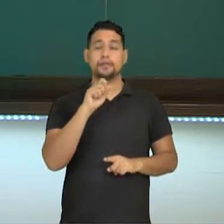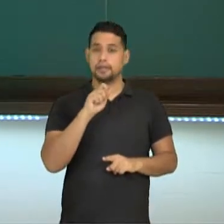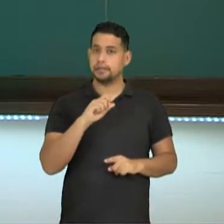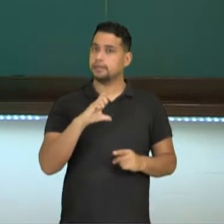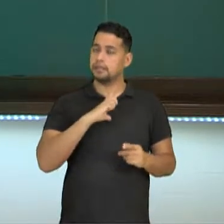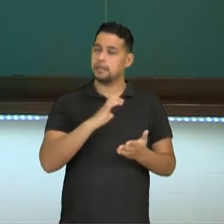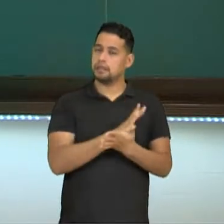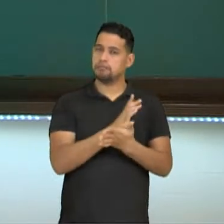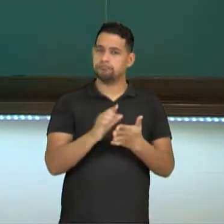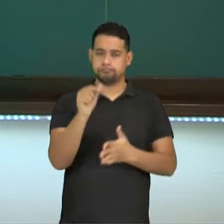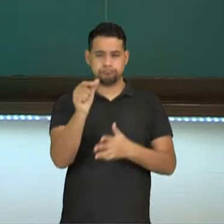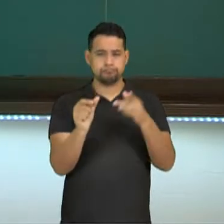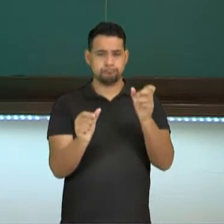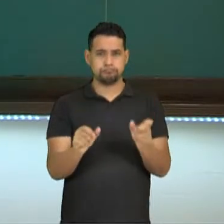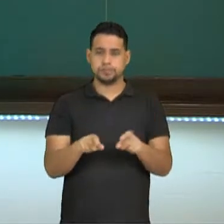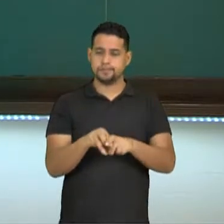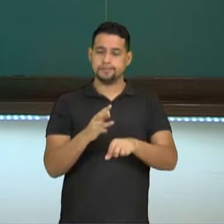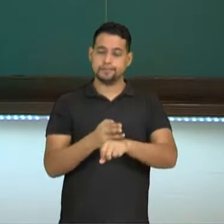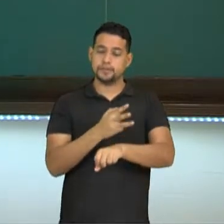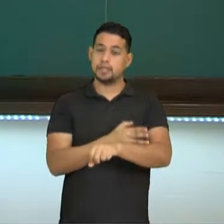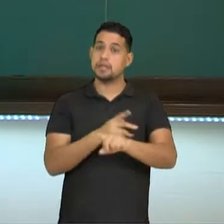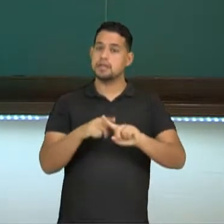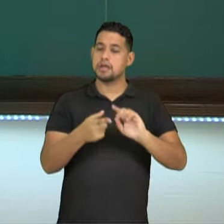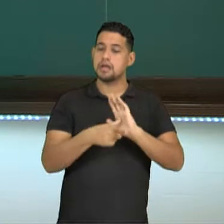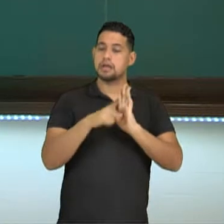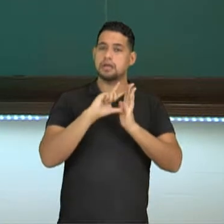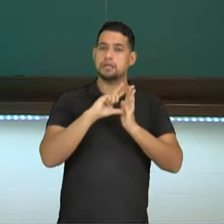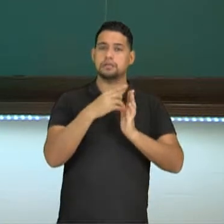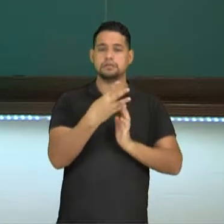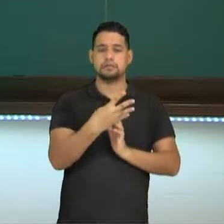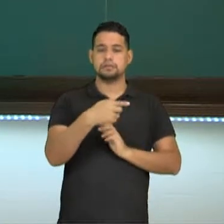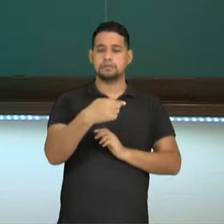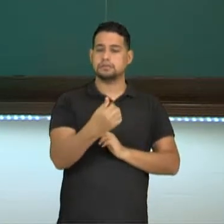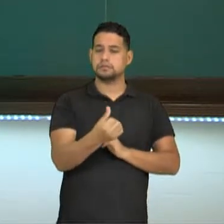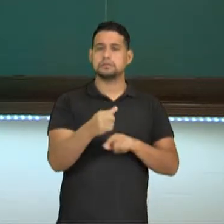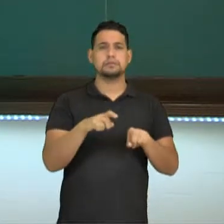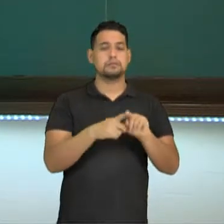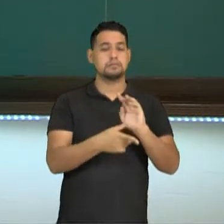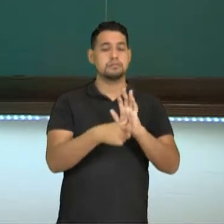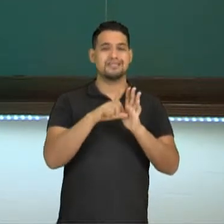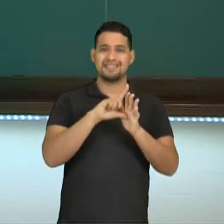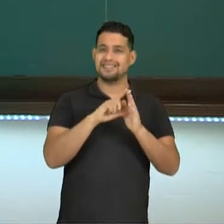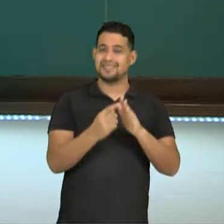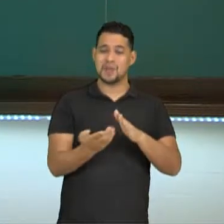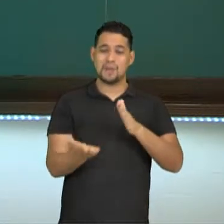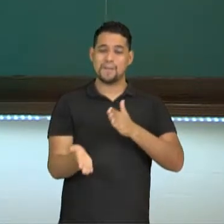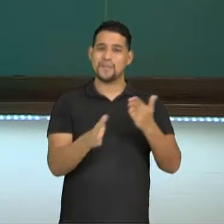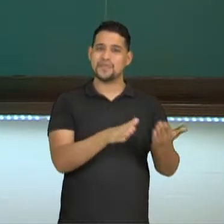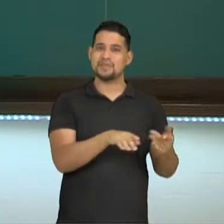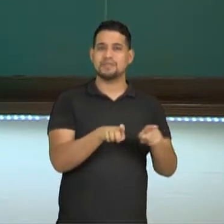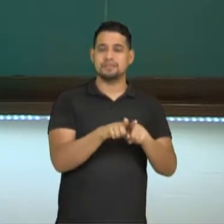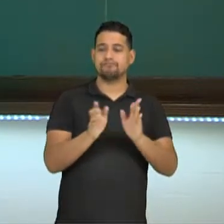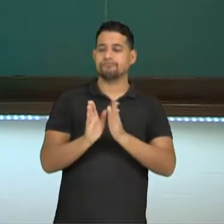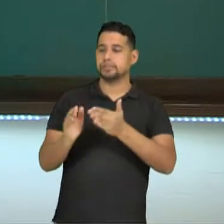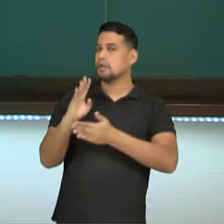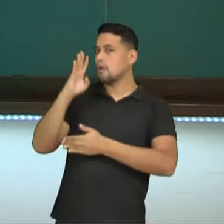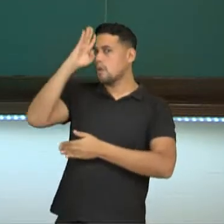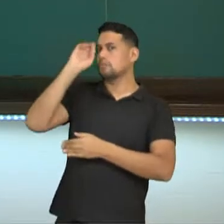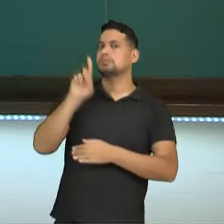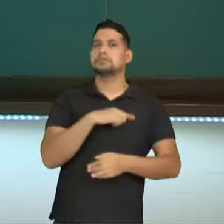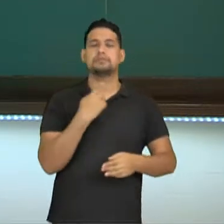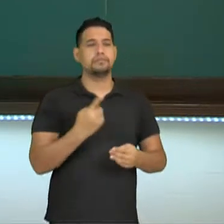né, aspectos da Idade Média antes de 476, antes da queda do Império Romano, e nós vamos ver